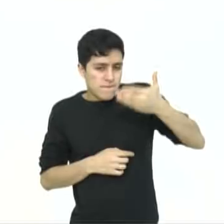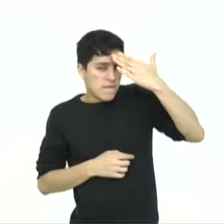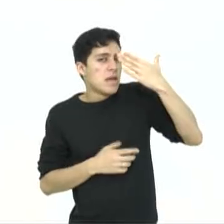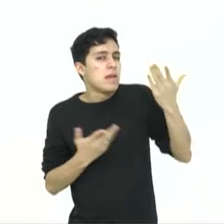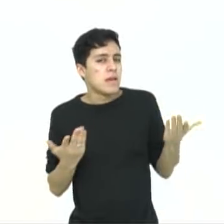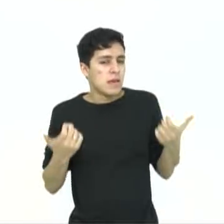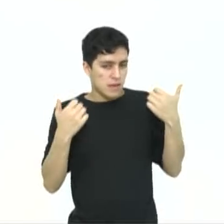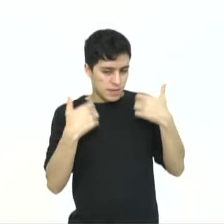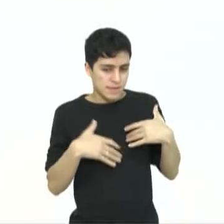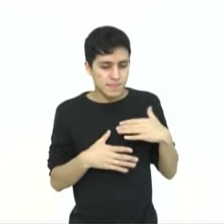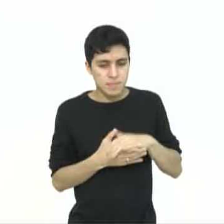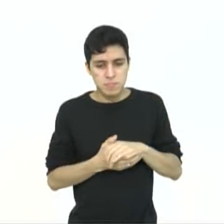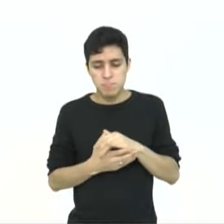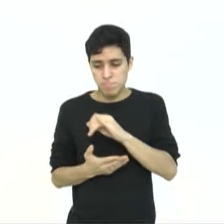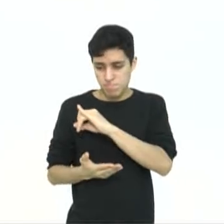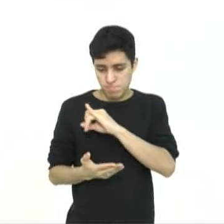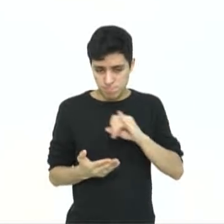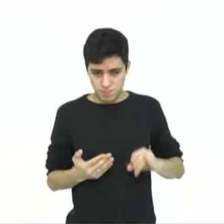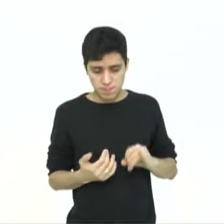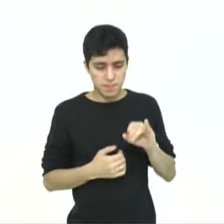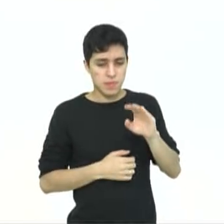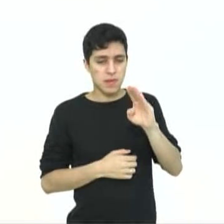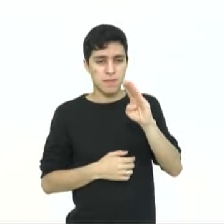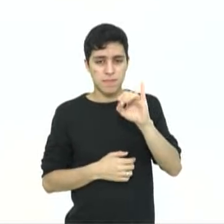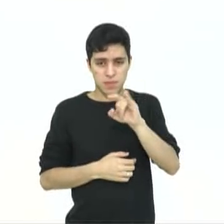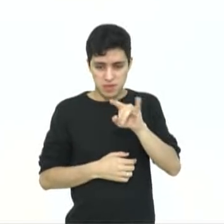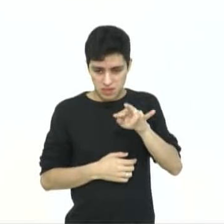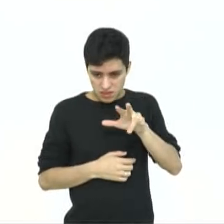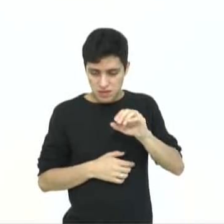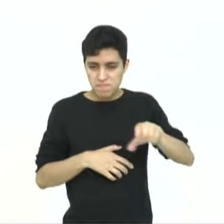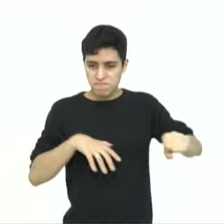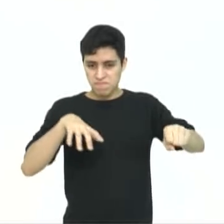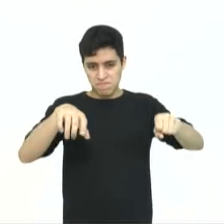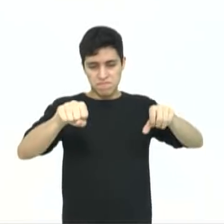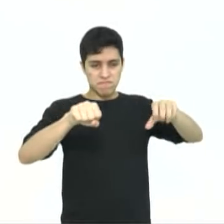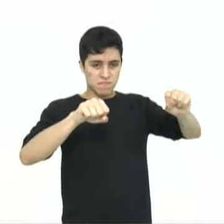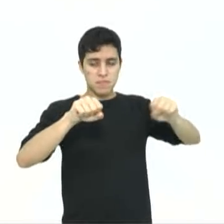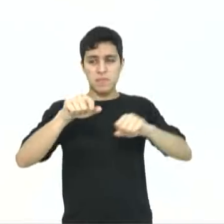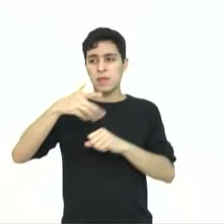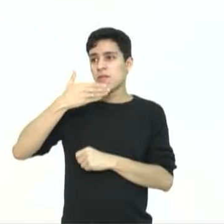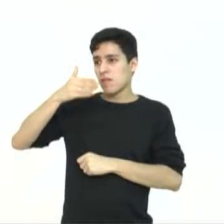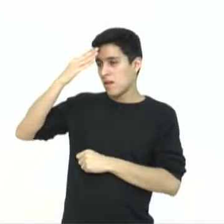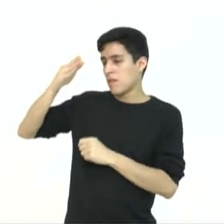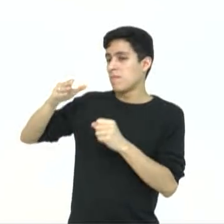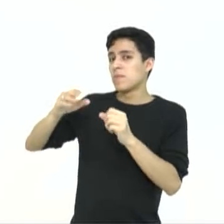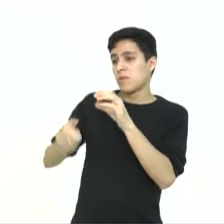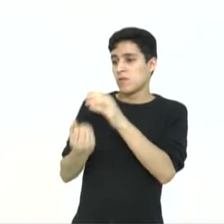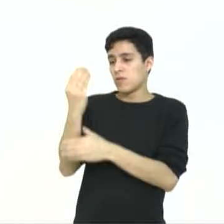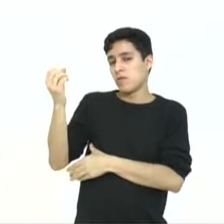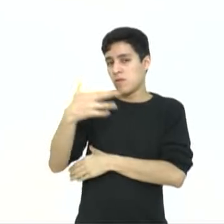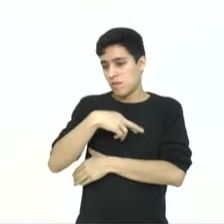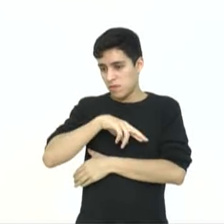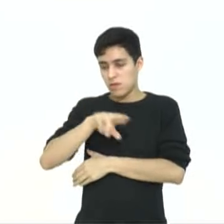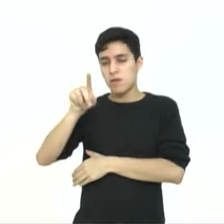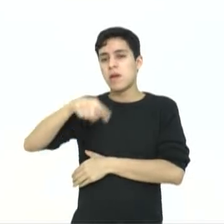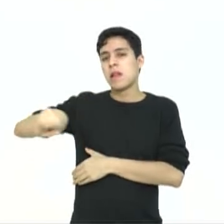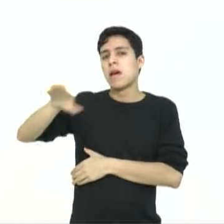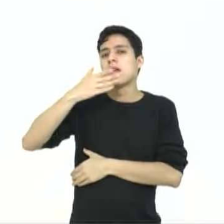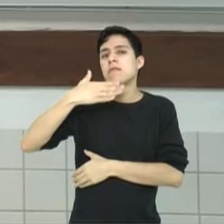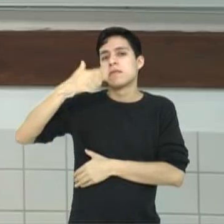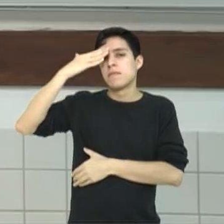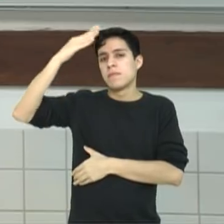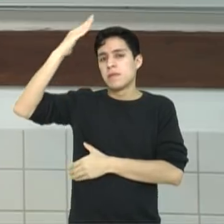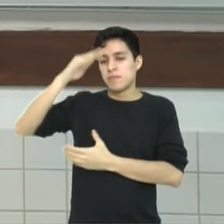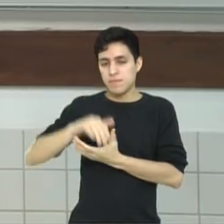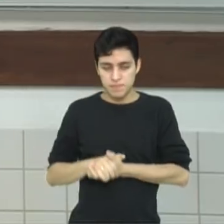profeta, ele se coloca, inclusive, no mesmo nível. A única coisa que acontece é que Maomé está tirando Jesus Cristo como se fosse um status de filho